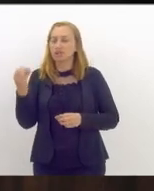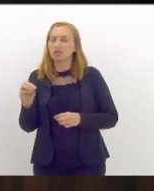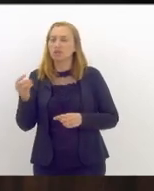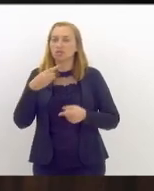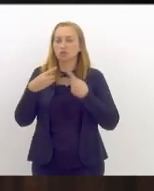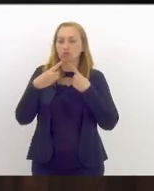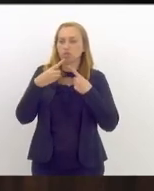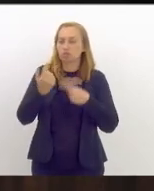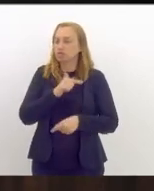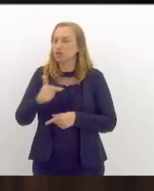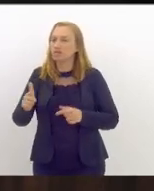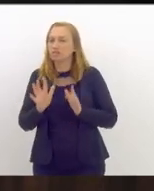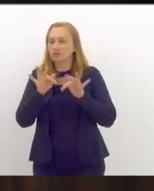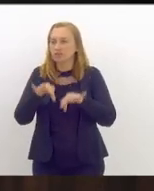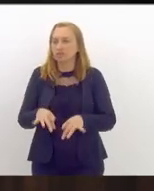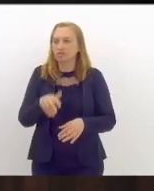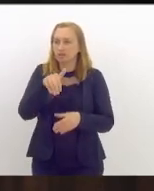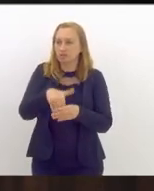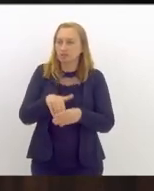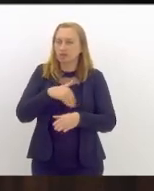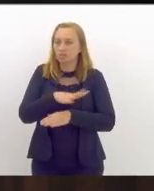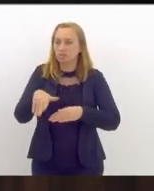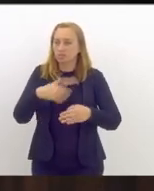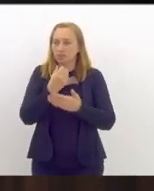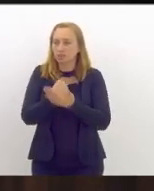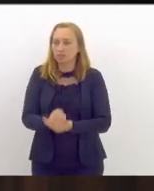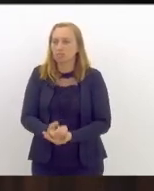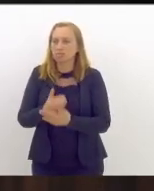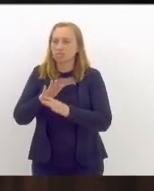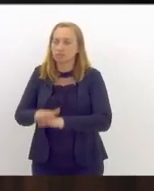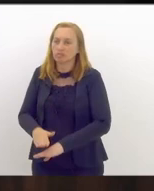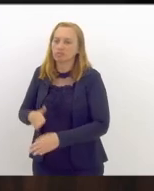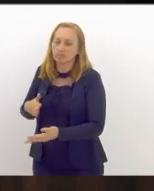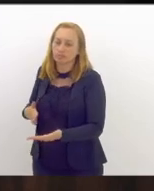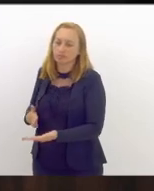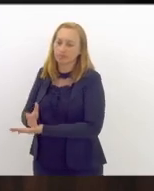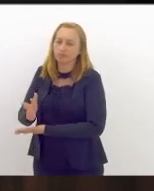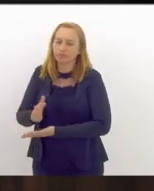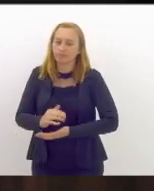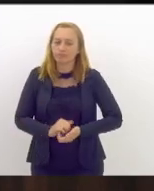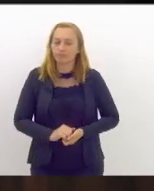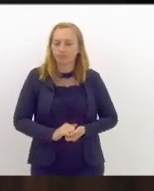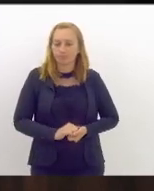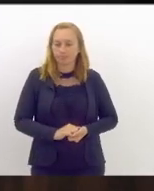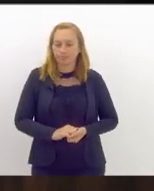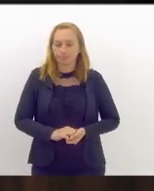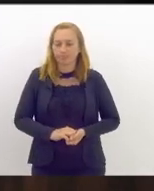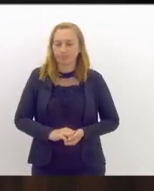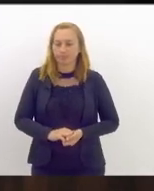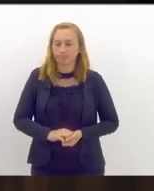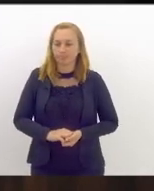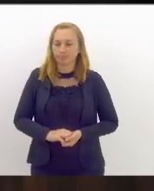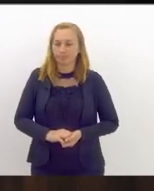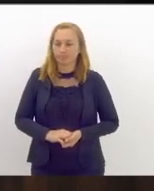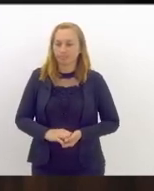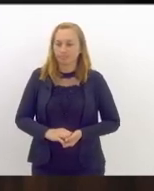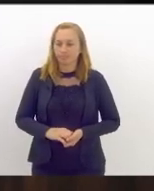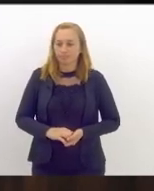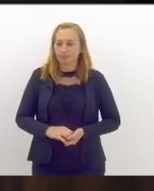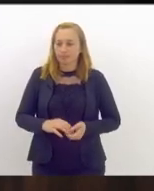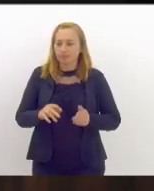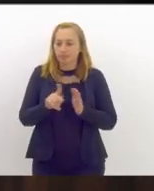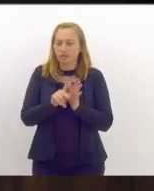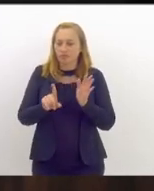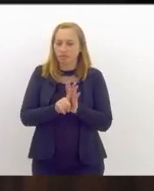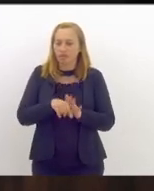discussão tá vendo que Queira discutir encerrada discussão em votação senhores que aprovam permaneças Como estão aprovado vai autógrafo ensino da discussão projeto